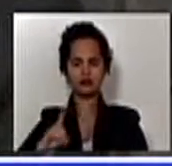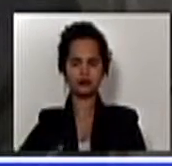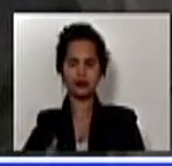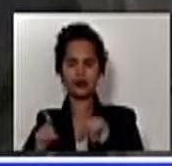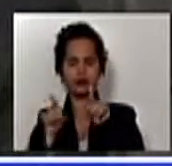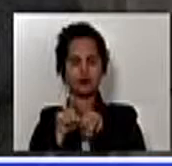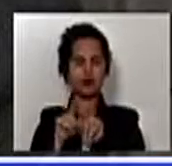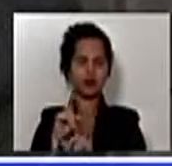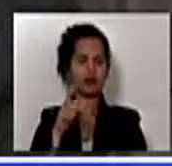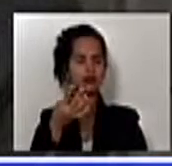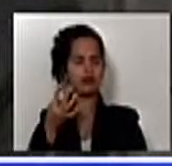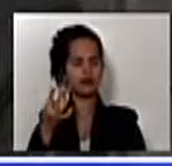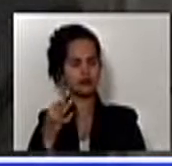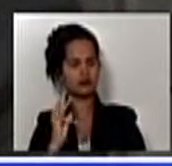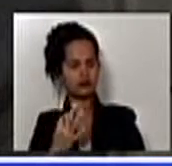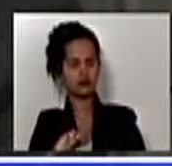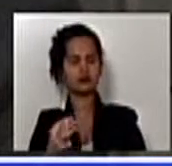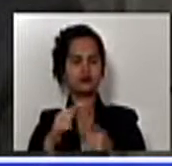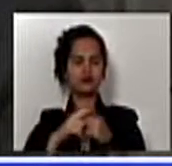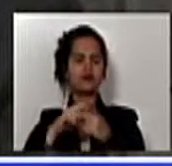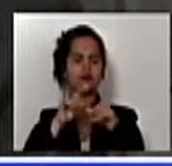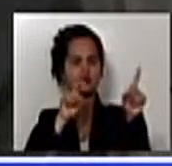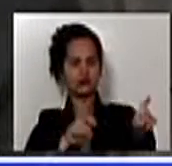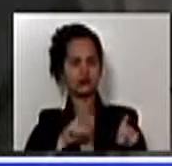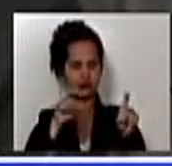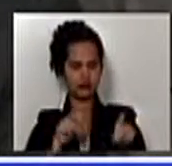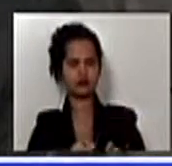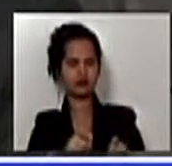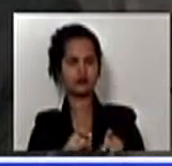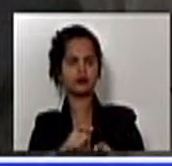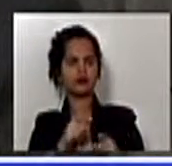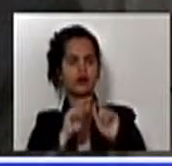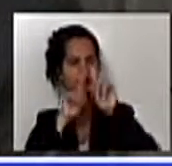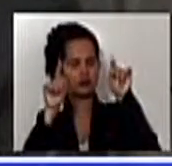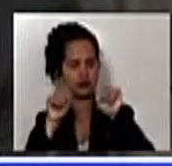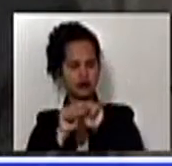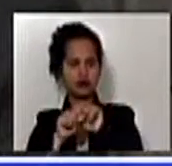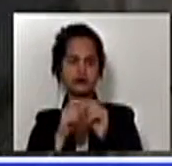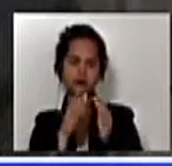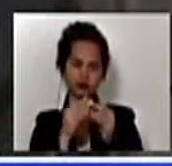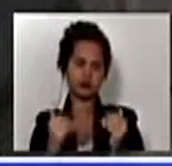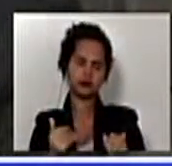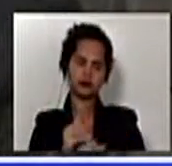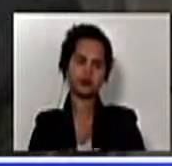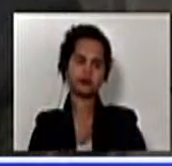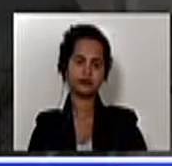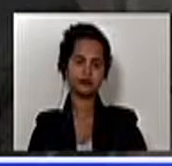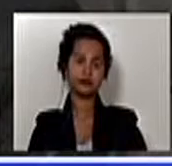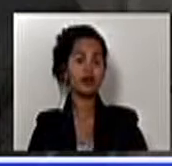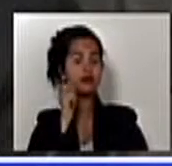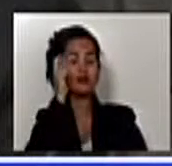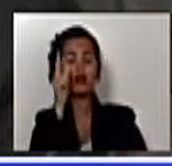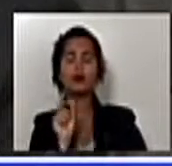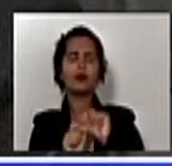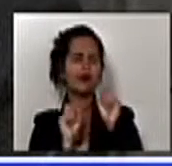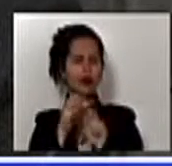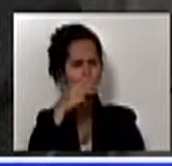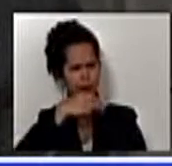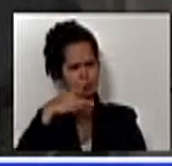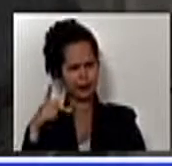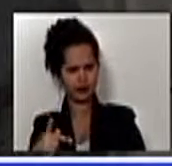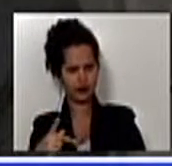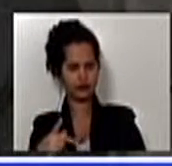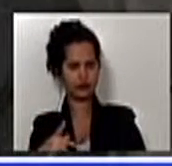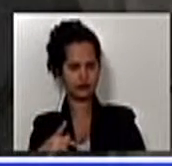Secretaria da Fazenda, da Secretaria do Planejamento. a ideia que se tem do Ministério